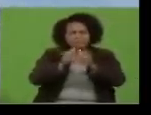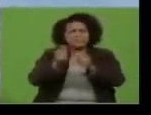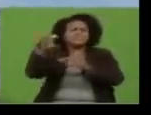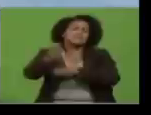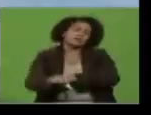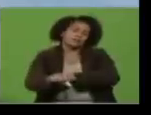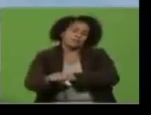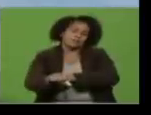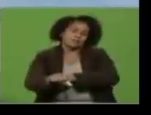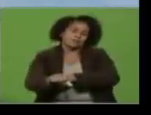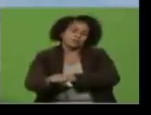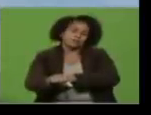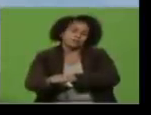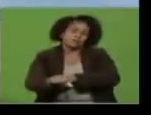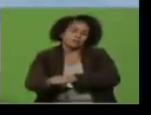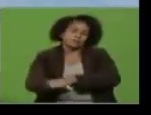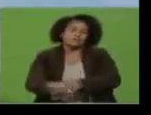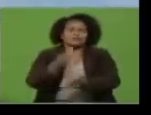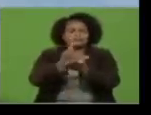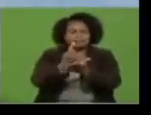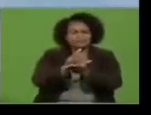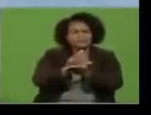apenas uma simples formalidade.